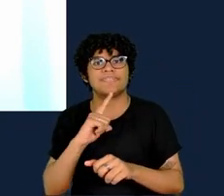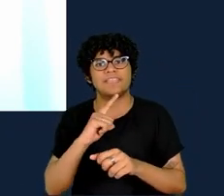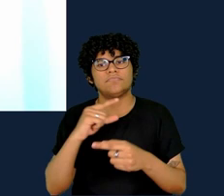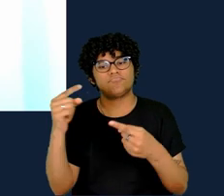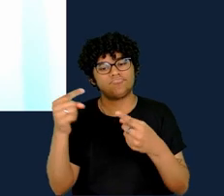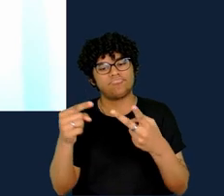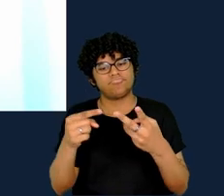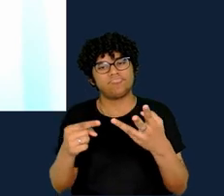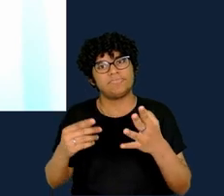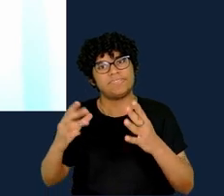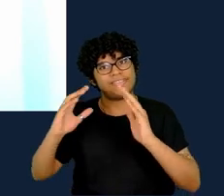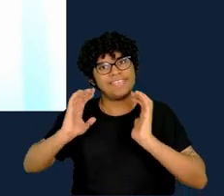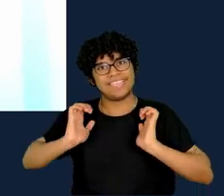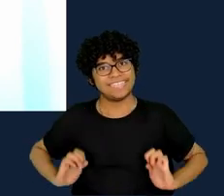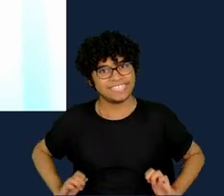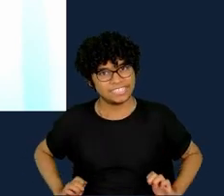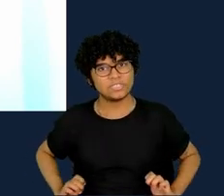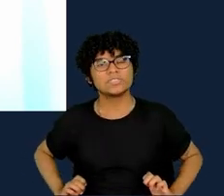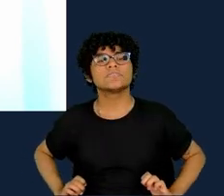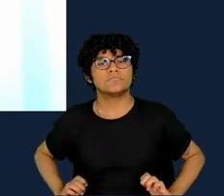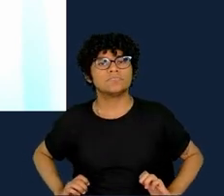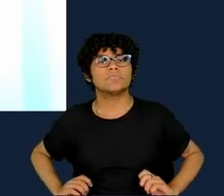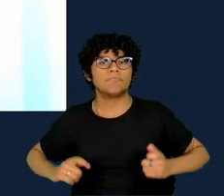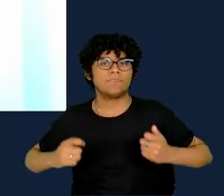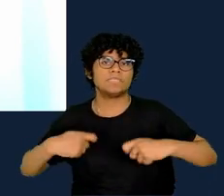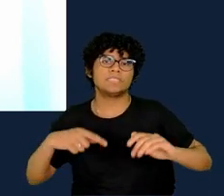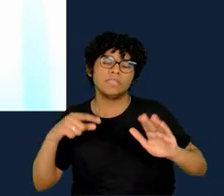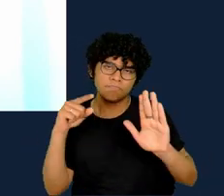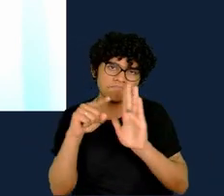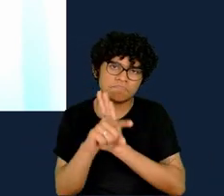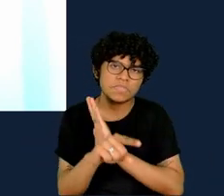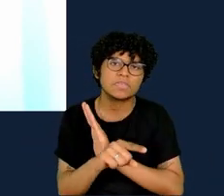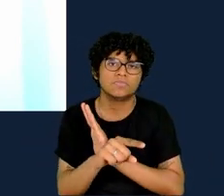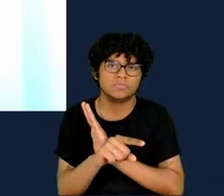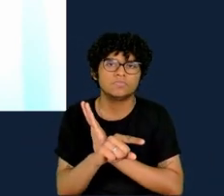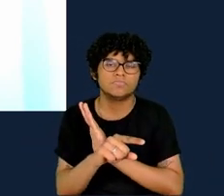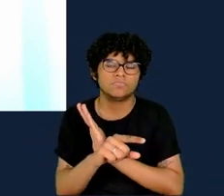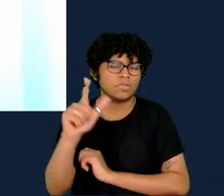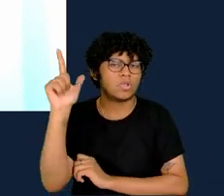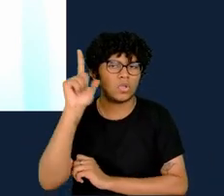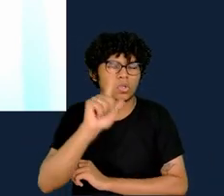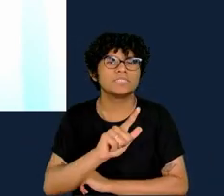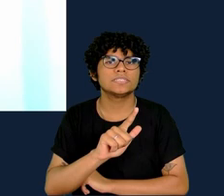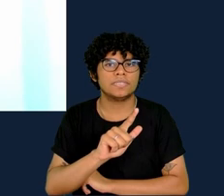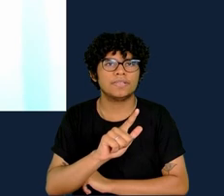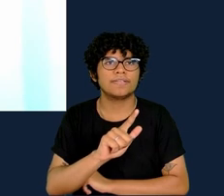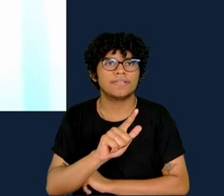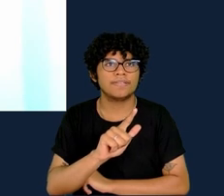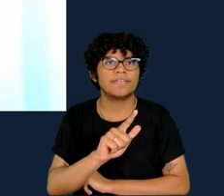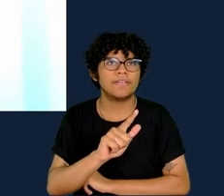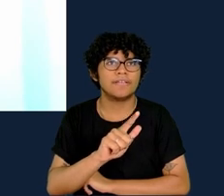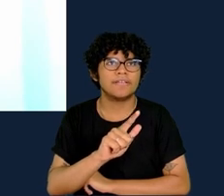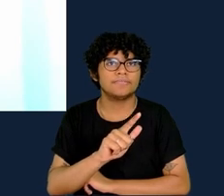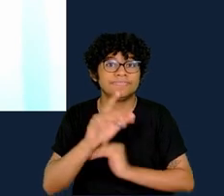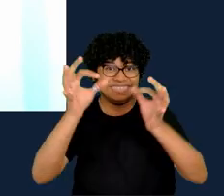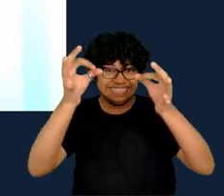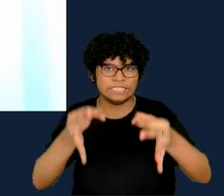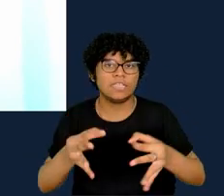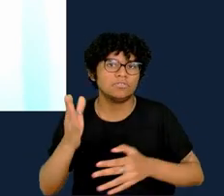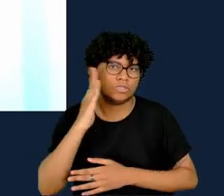que temos que perguntar para a gente conseguir realmente estabelecer esse conjunto de